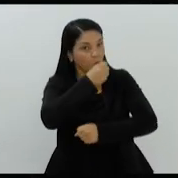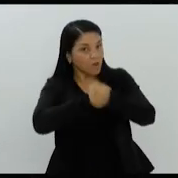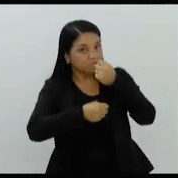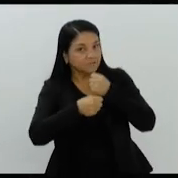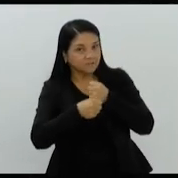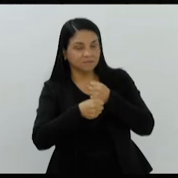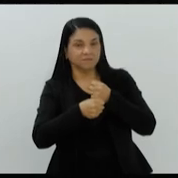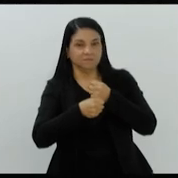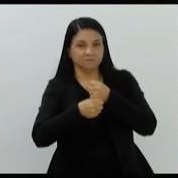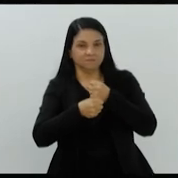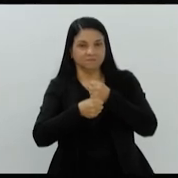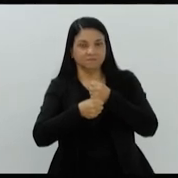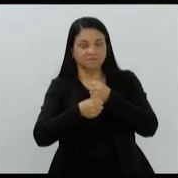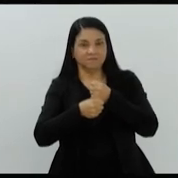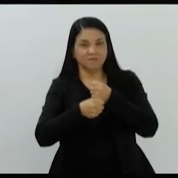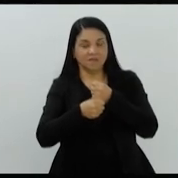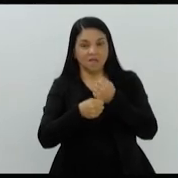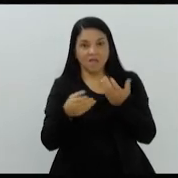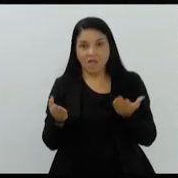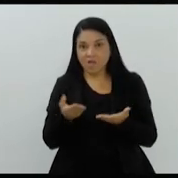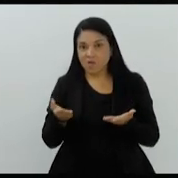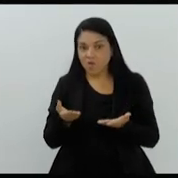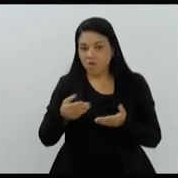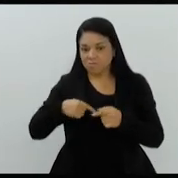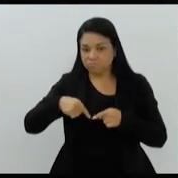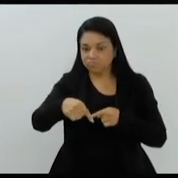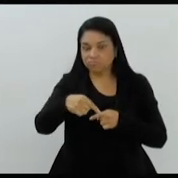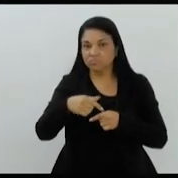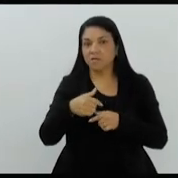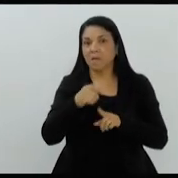Nós vamos entrar no mês 10.